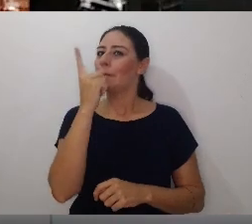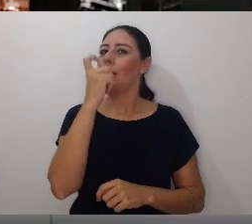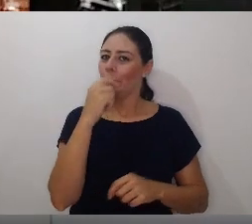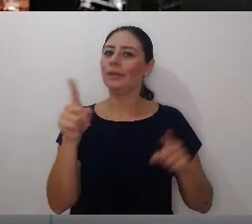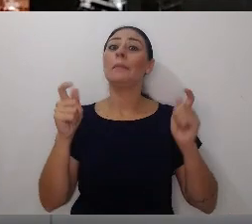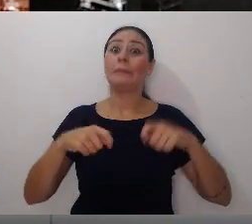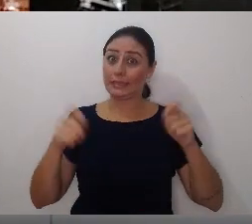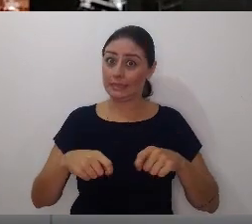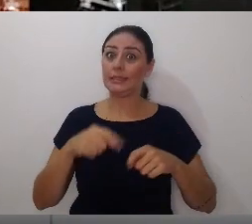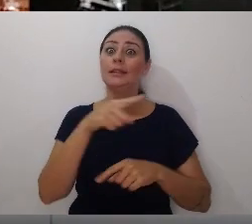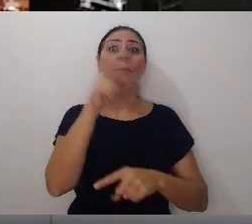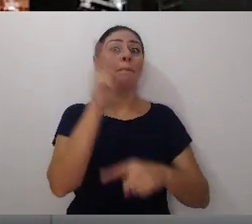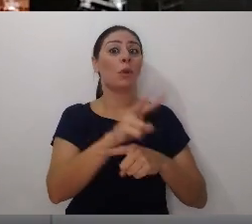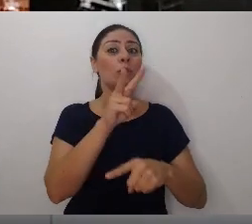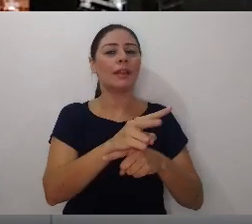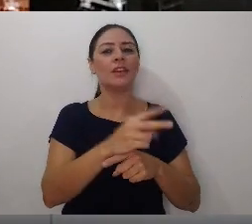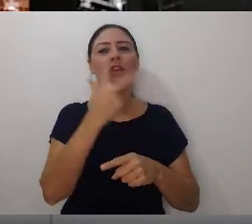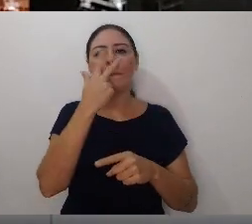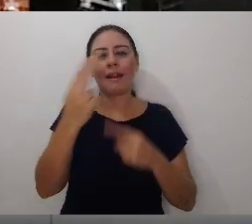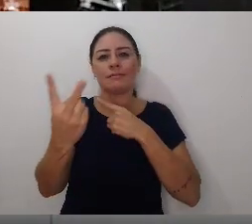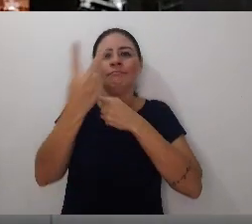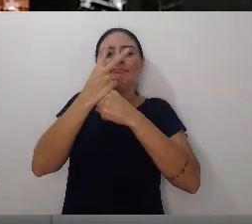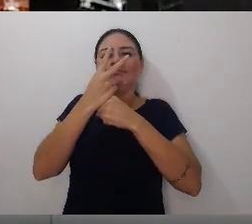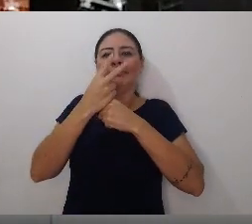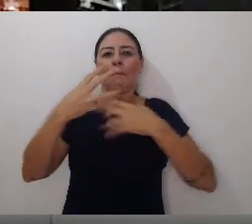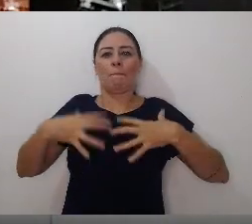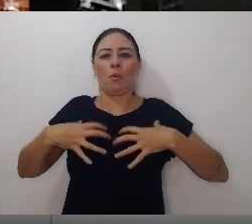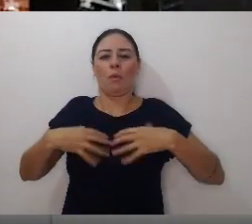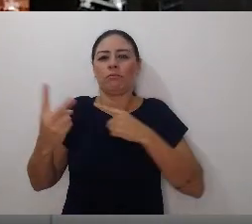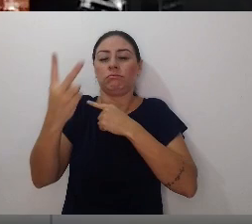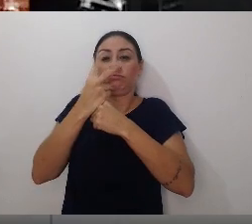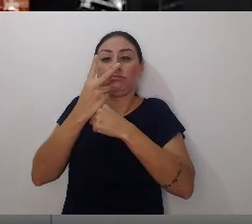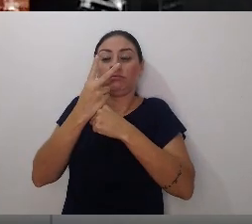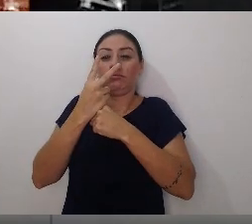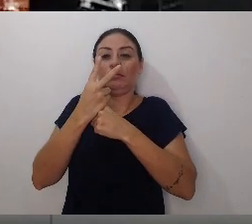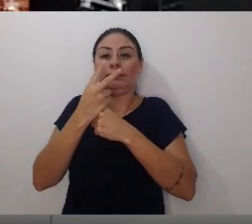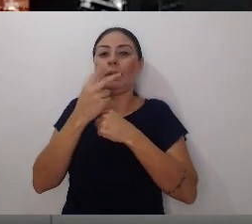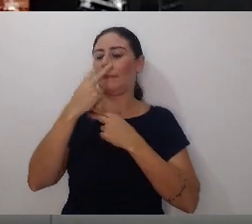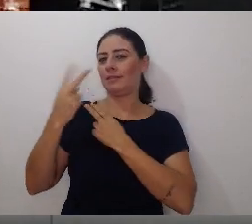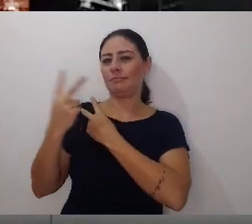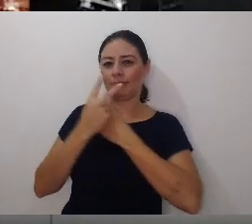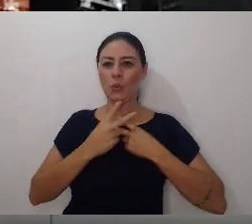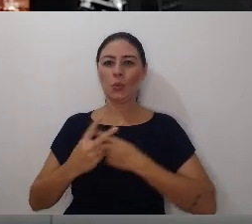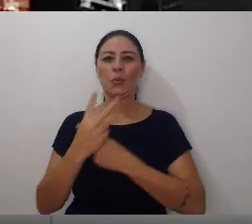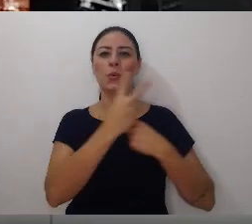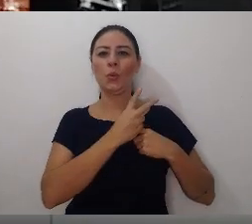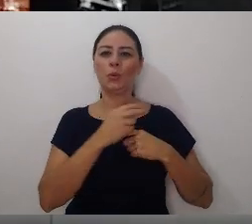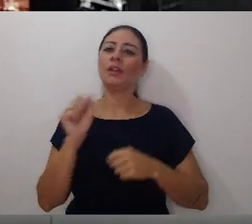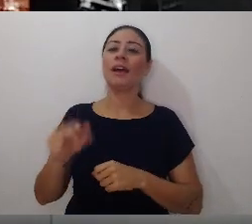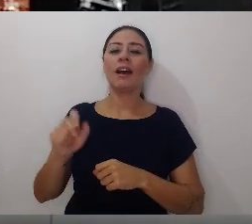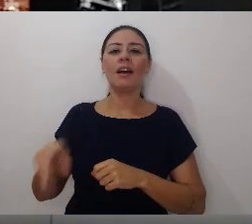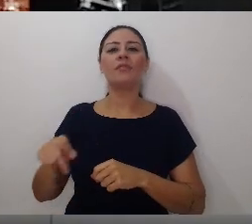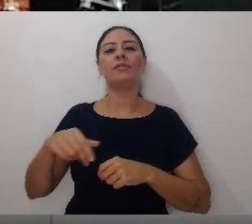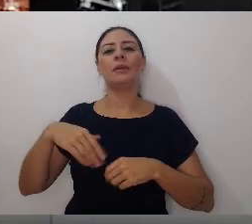certo? O spray nasal e a bombinha. Ele vai proteger, ele forma tipo uma camadinha no